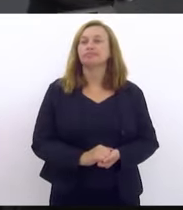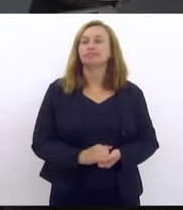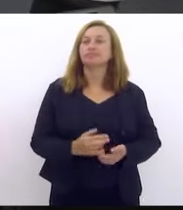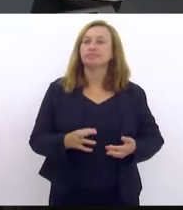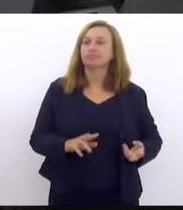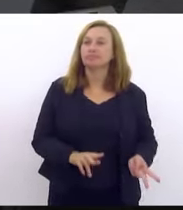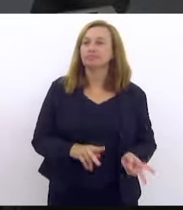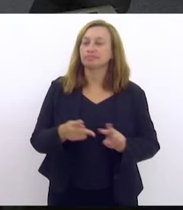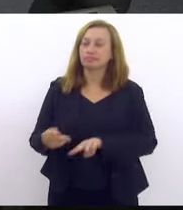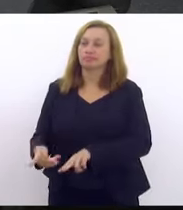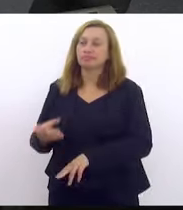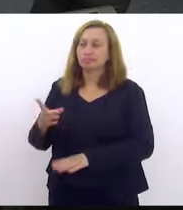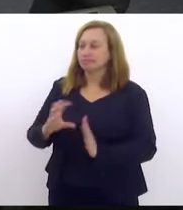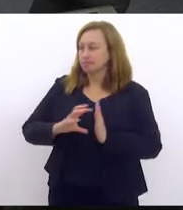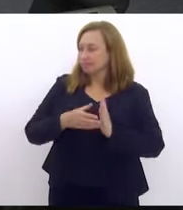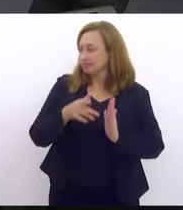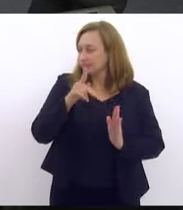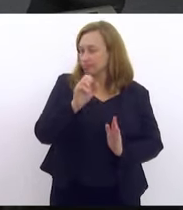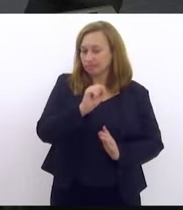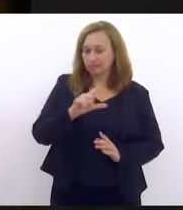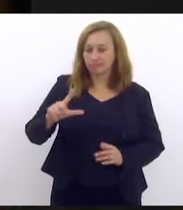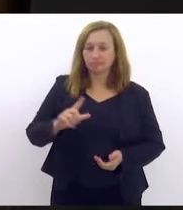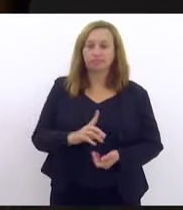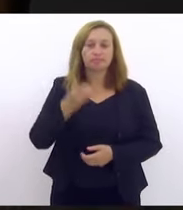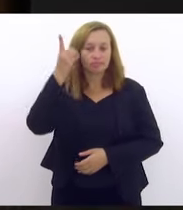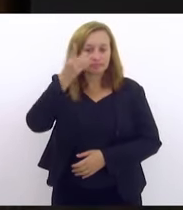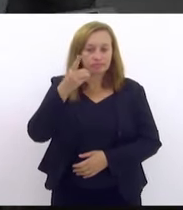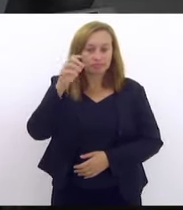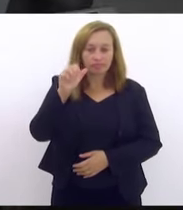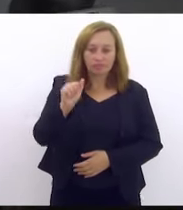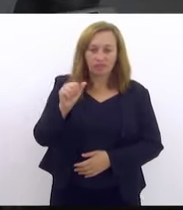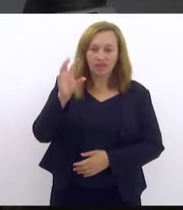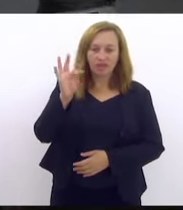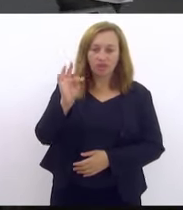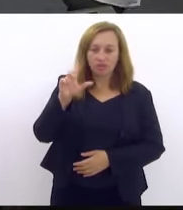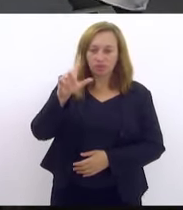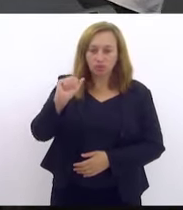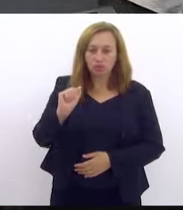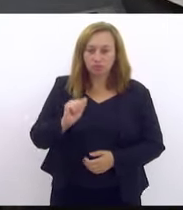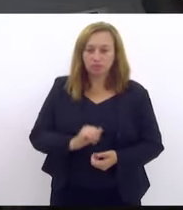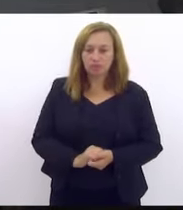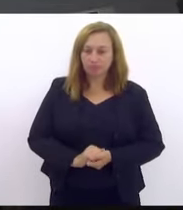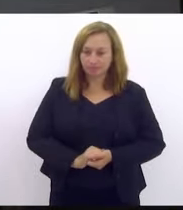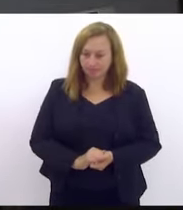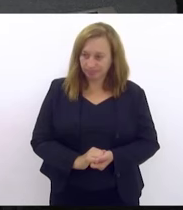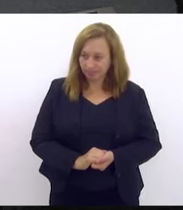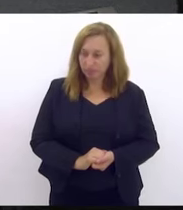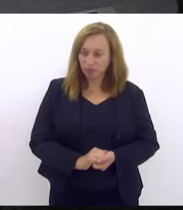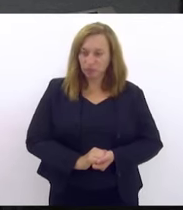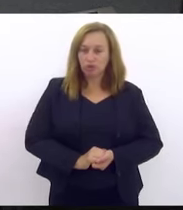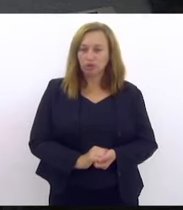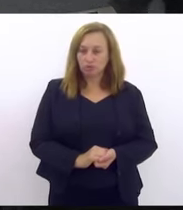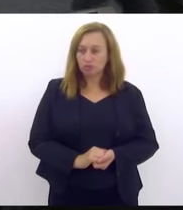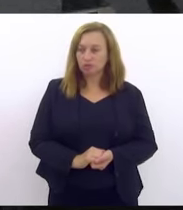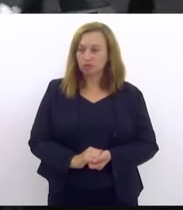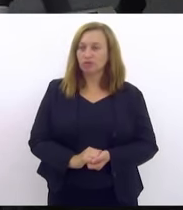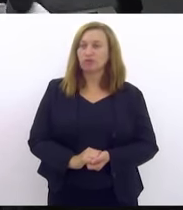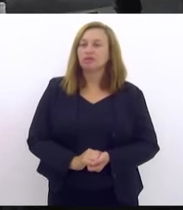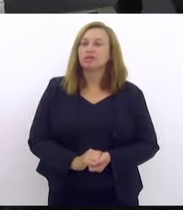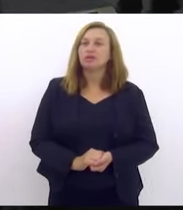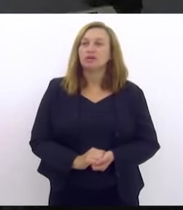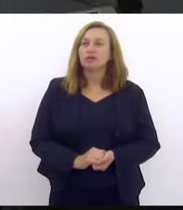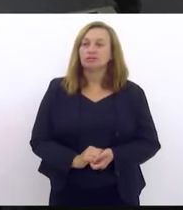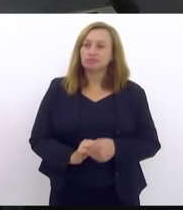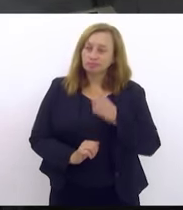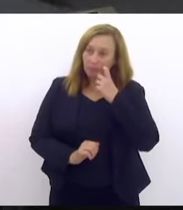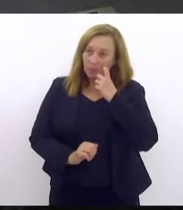bancada do pessoal, presidente. Deputado Átila, por favor. Ô, Tony, um minuto, por favor, senhor Tony. Hoje